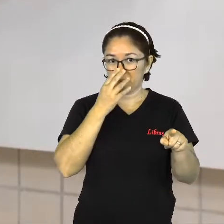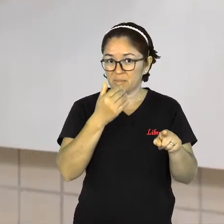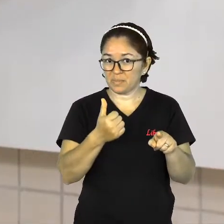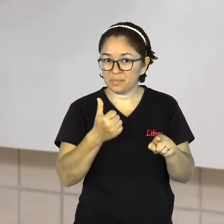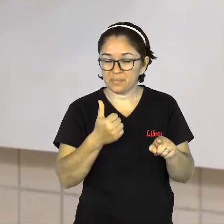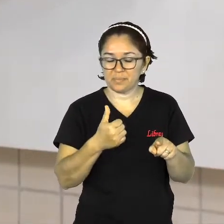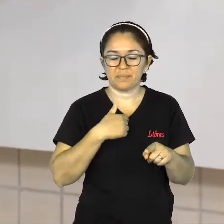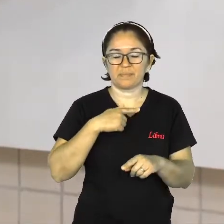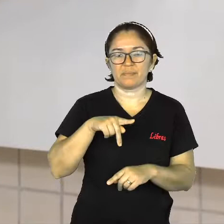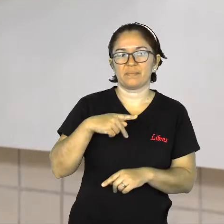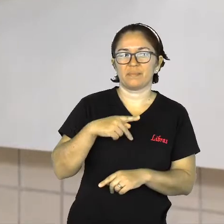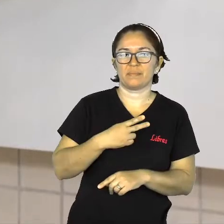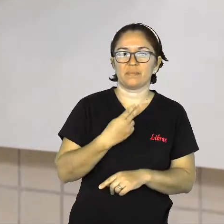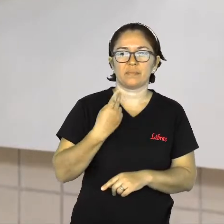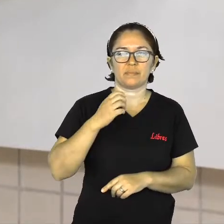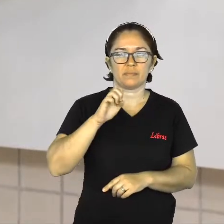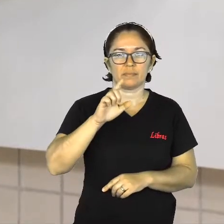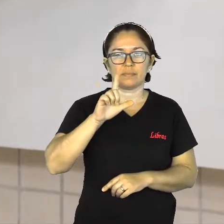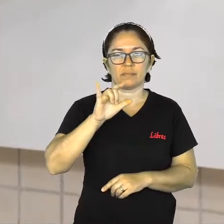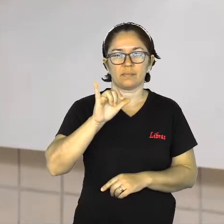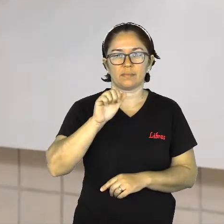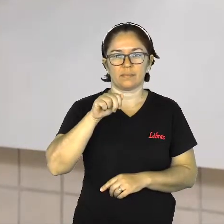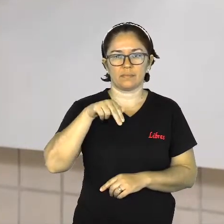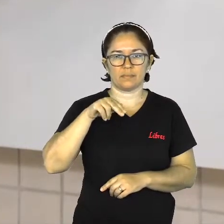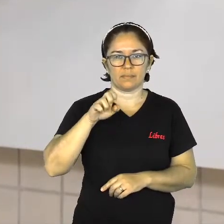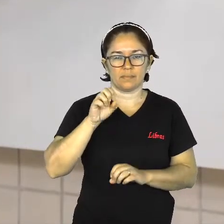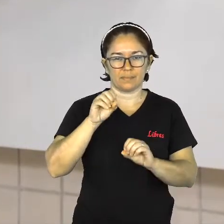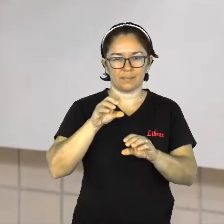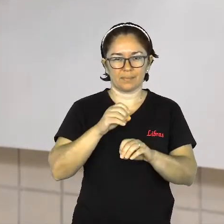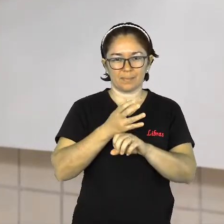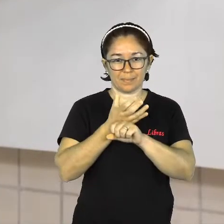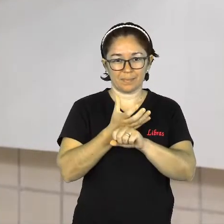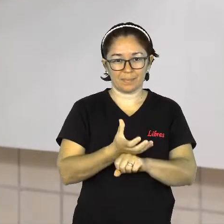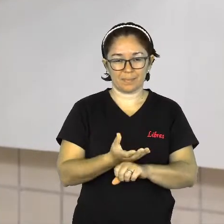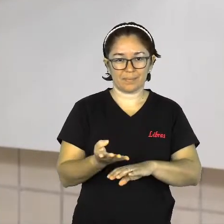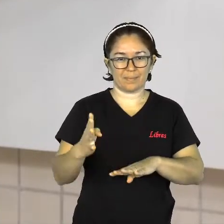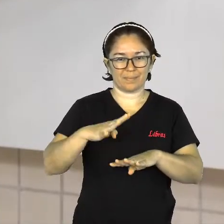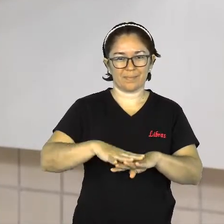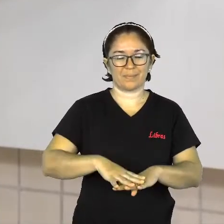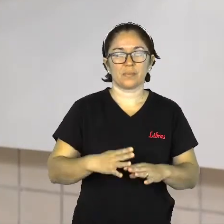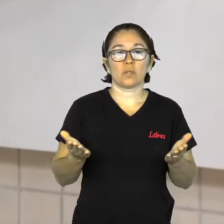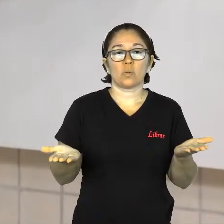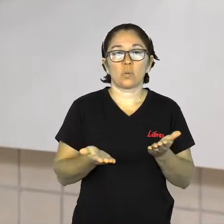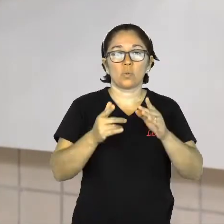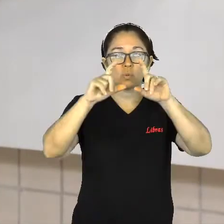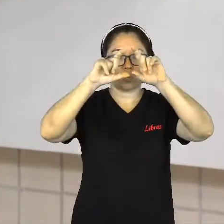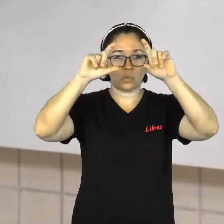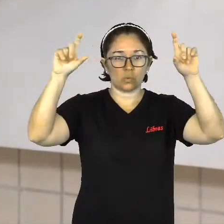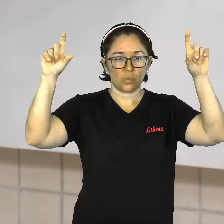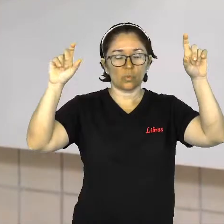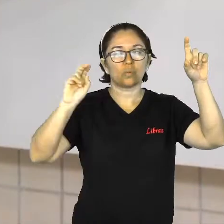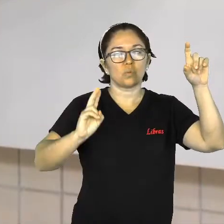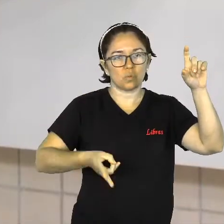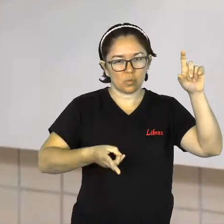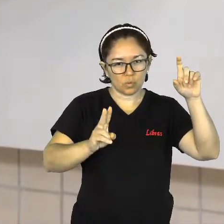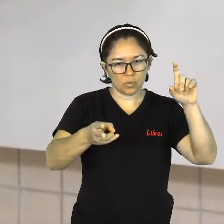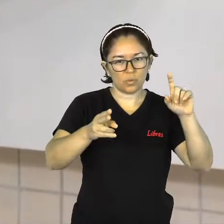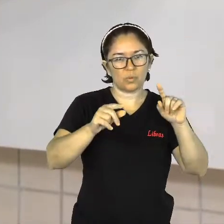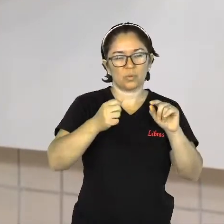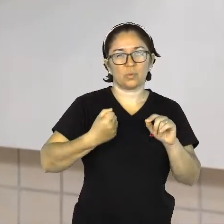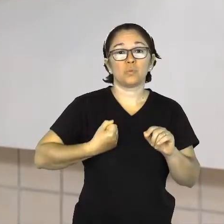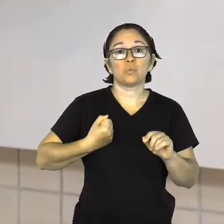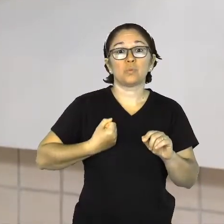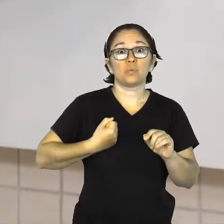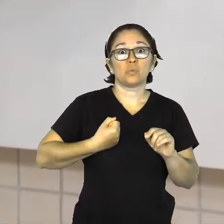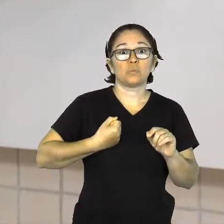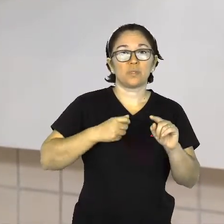vocês? Eu sou a professora Eliane Cristina de Matemática. Hoje, nosso assunto continua sendo números racionais, mas nós